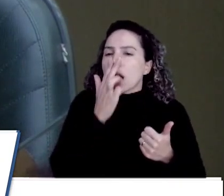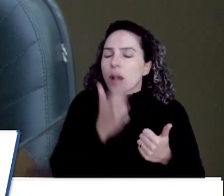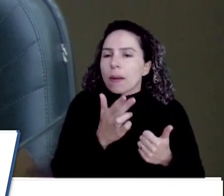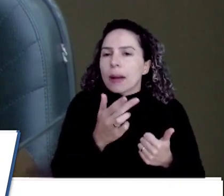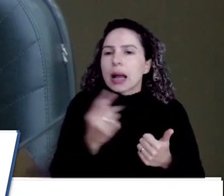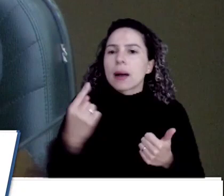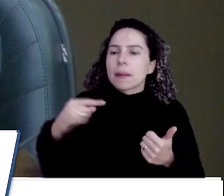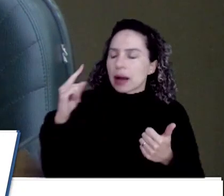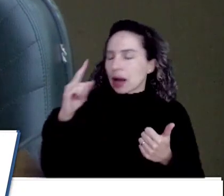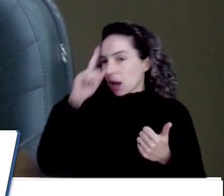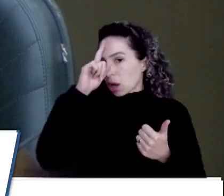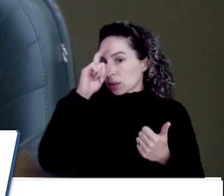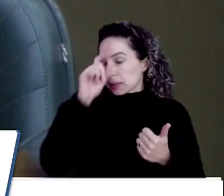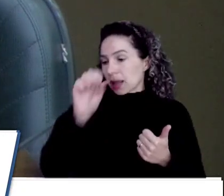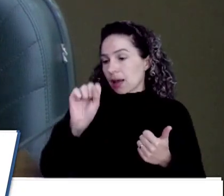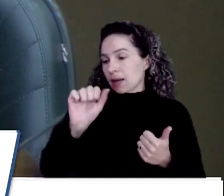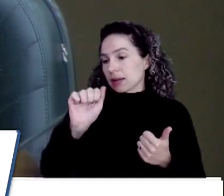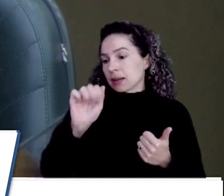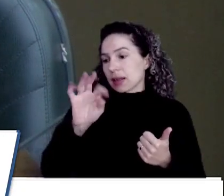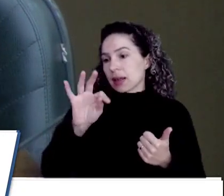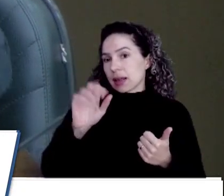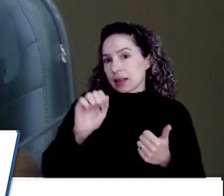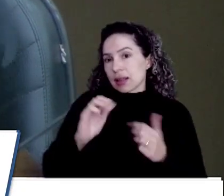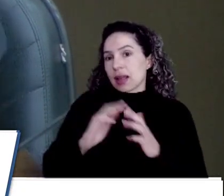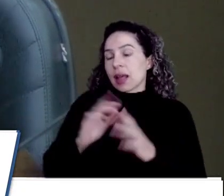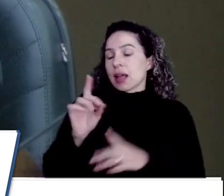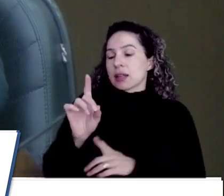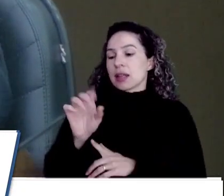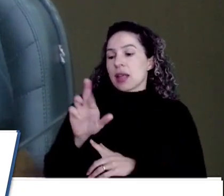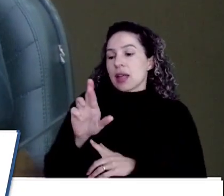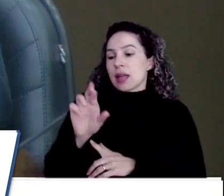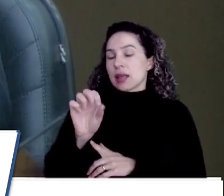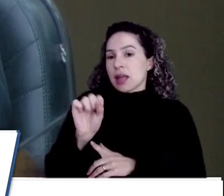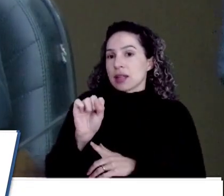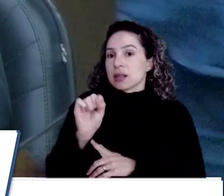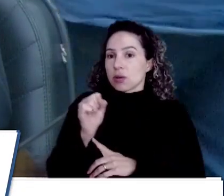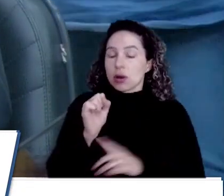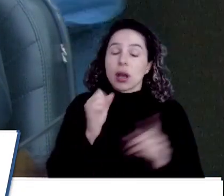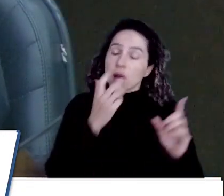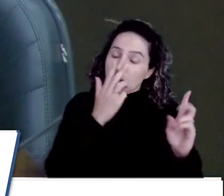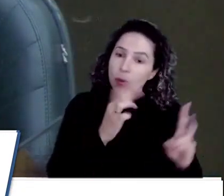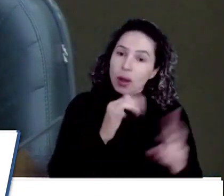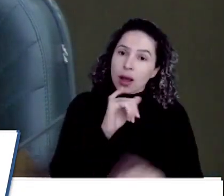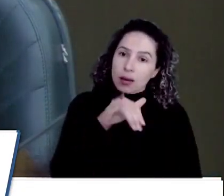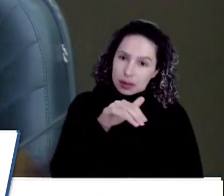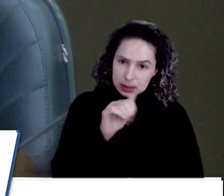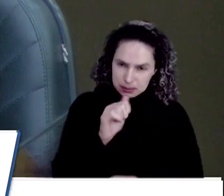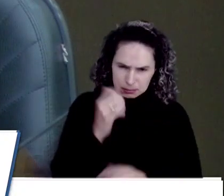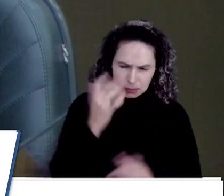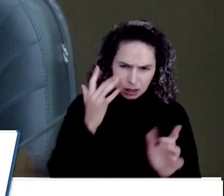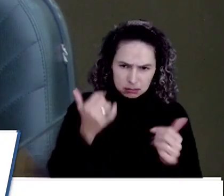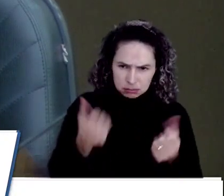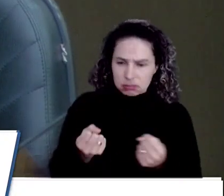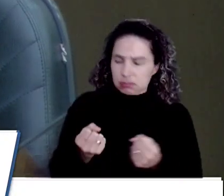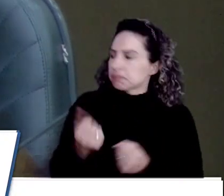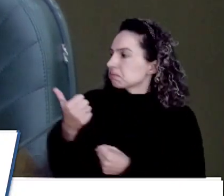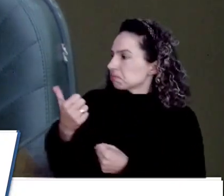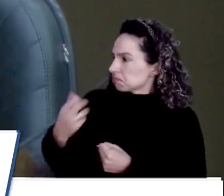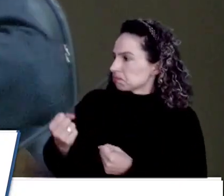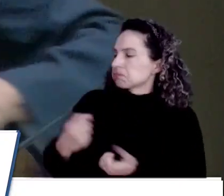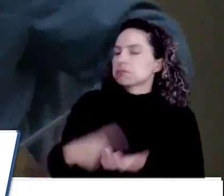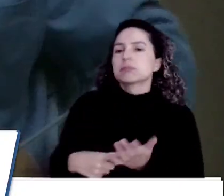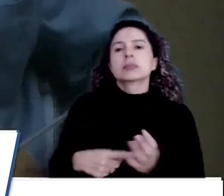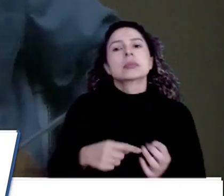Santa Casa, com a DRS-8, a gente faz com o IMA também, tá certo? Certo, Gil. Inclusive, Gil,